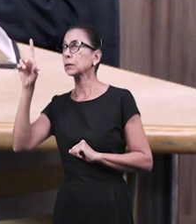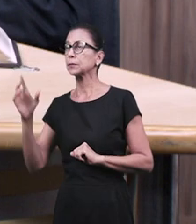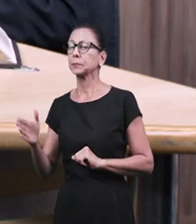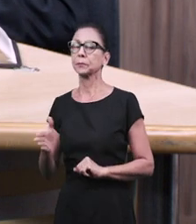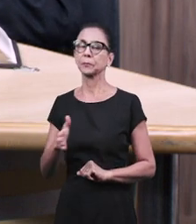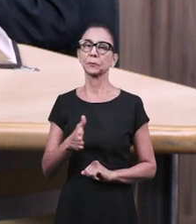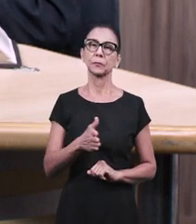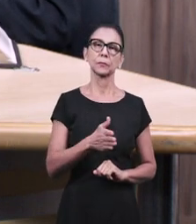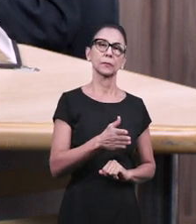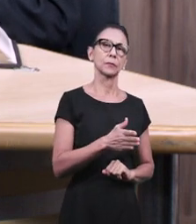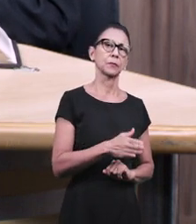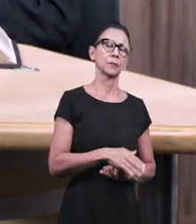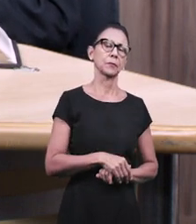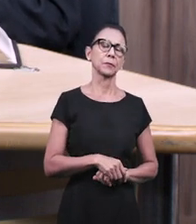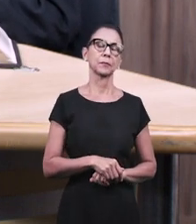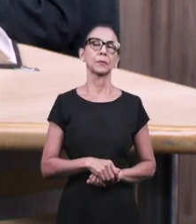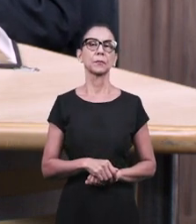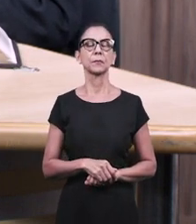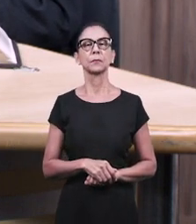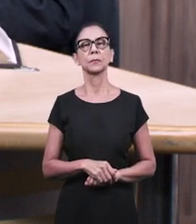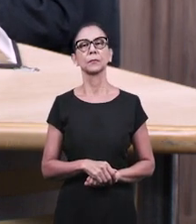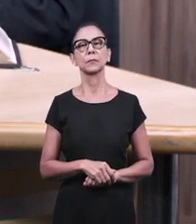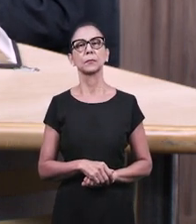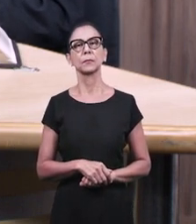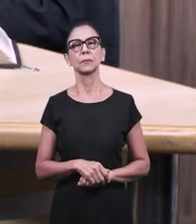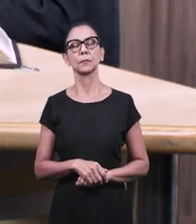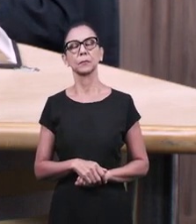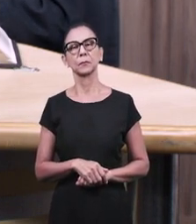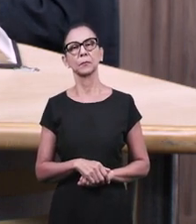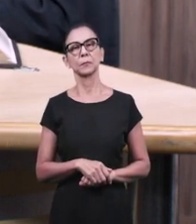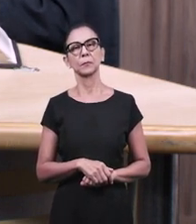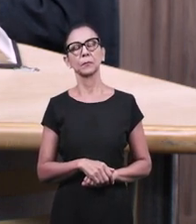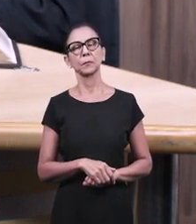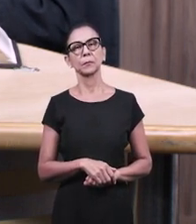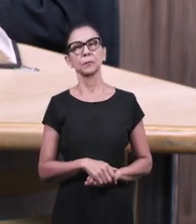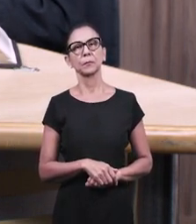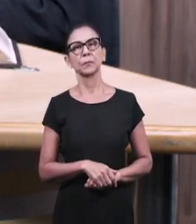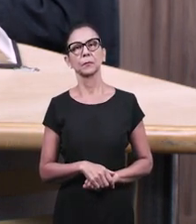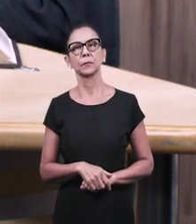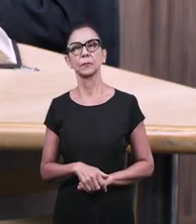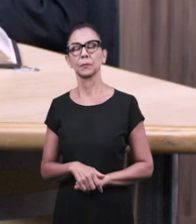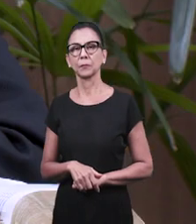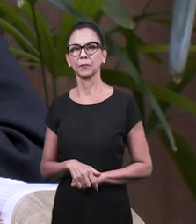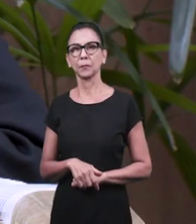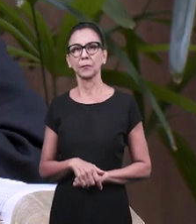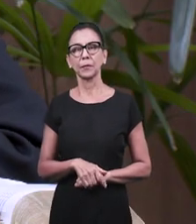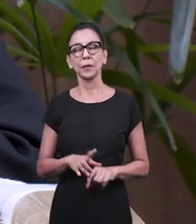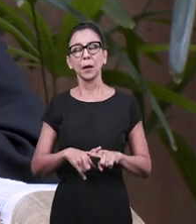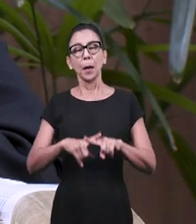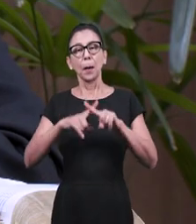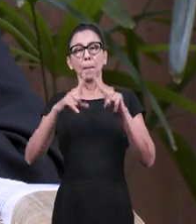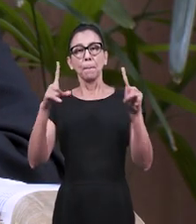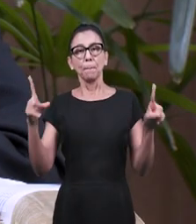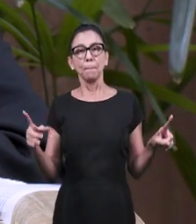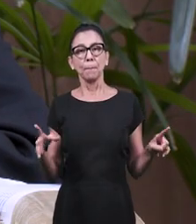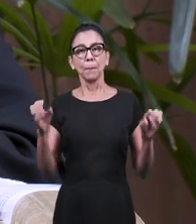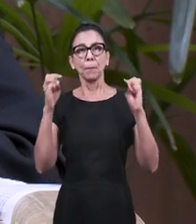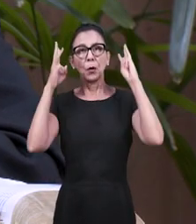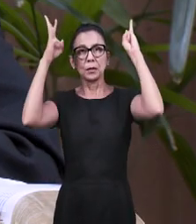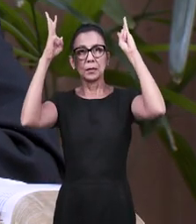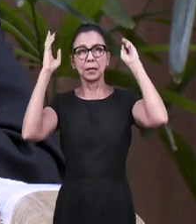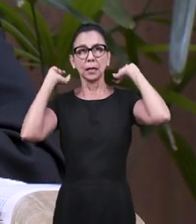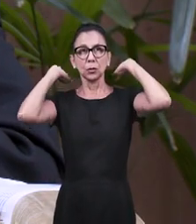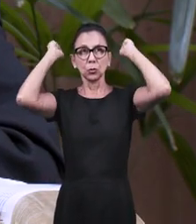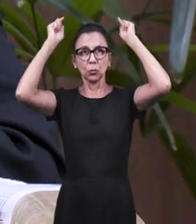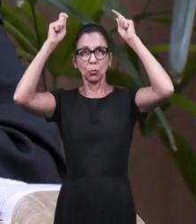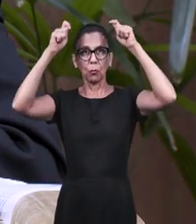continuando. Mas os seus sentidos foram endurecidos, porque até hoje o mesmo véu está por